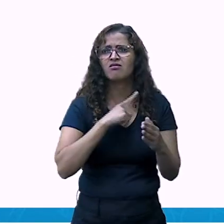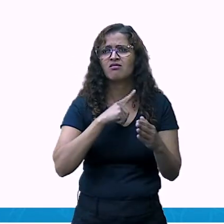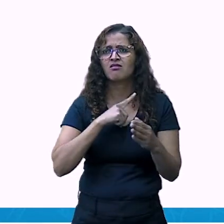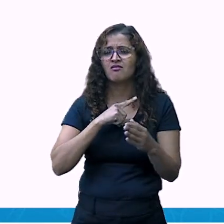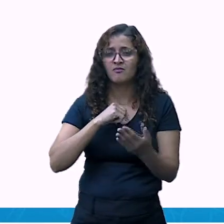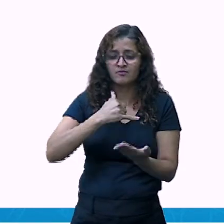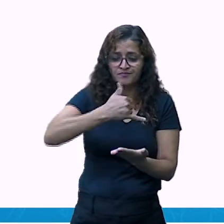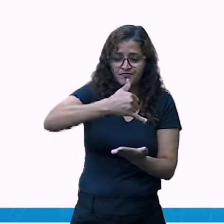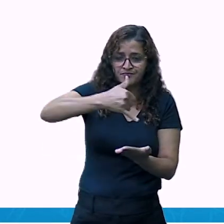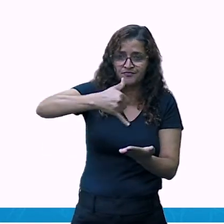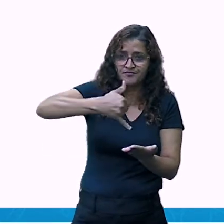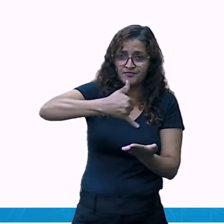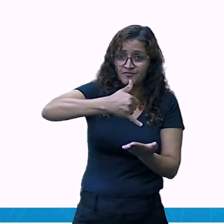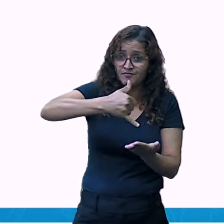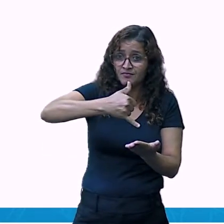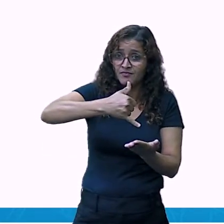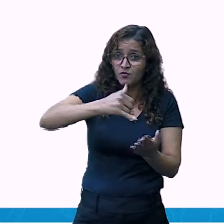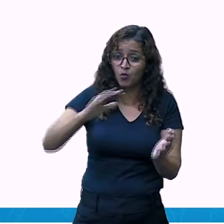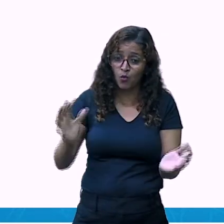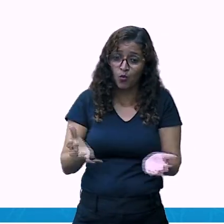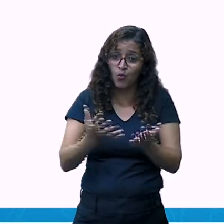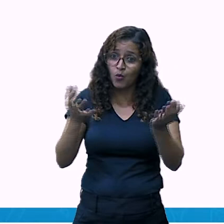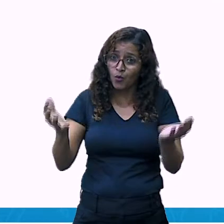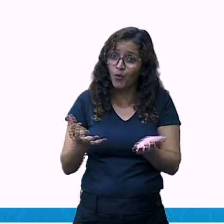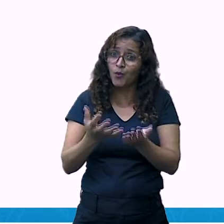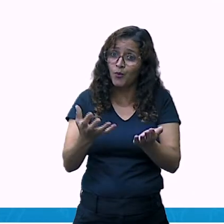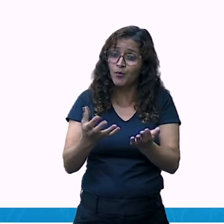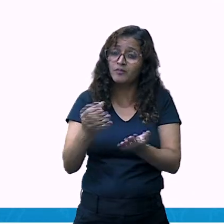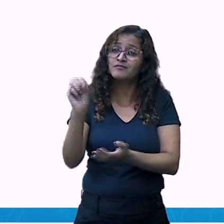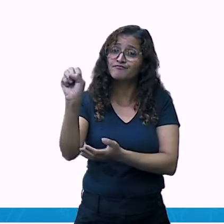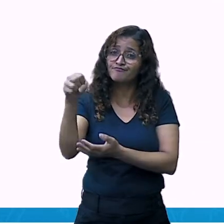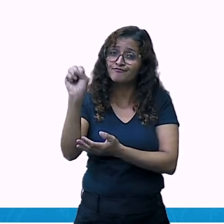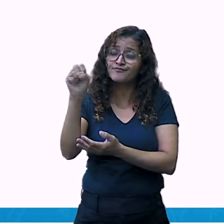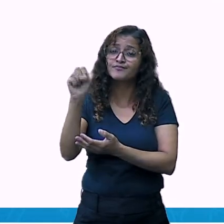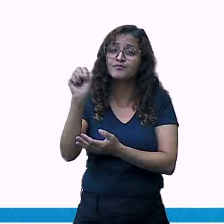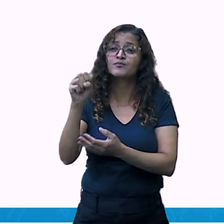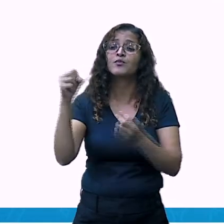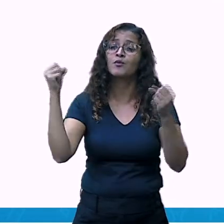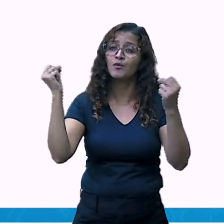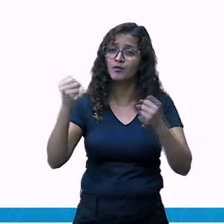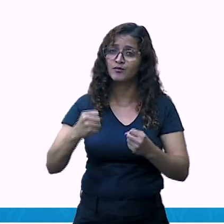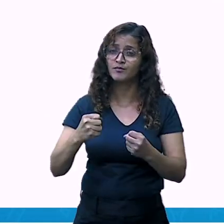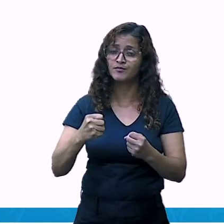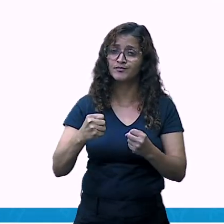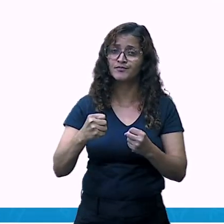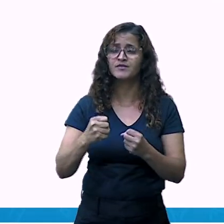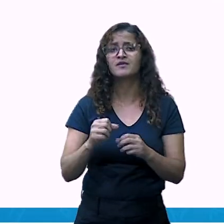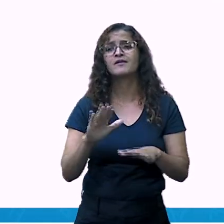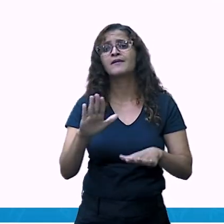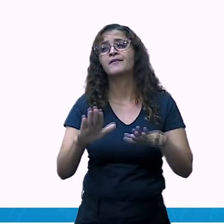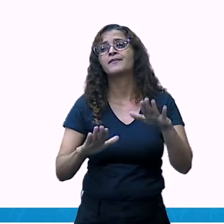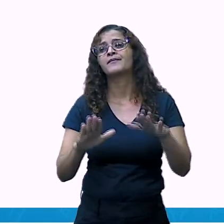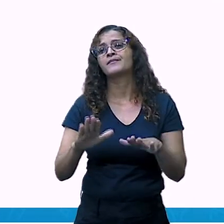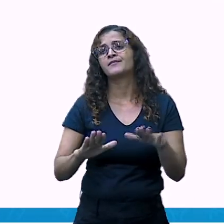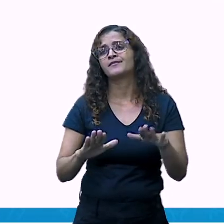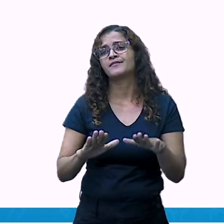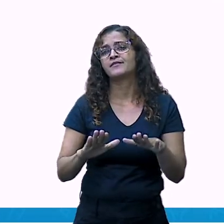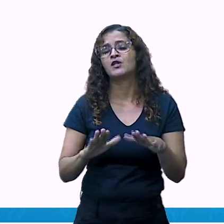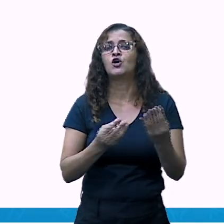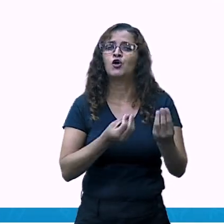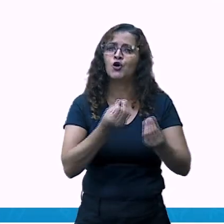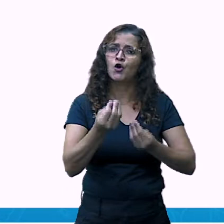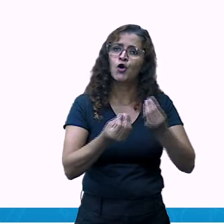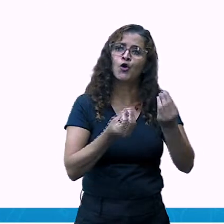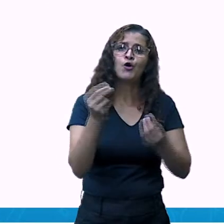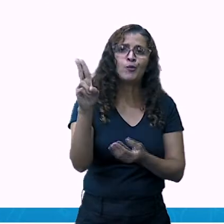ser usado na nossa alimentação? Sim, então isso aí é muito relativo, depende da maneira que